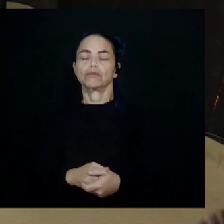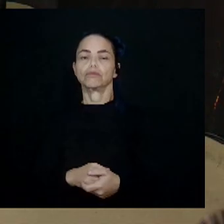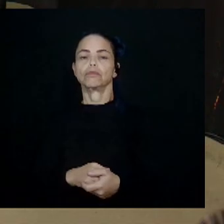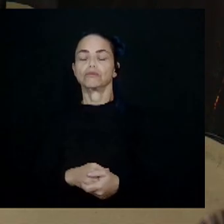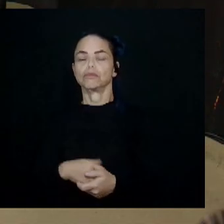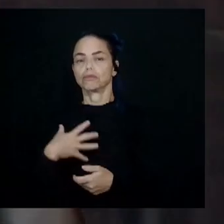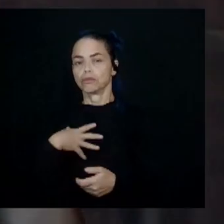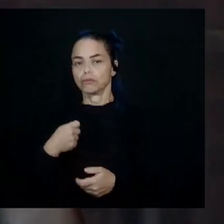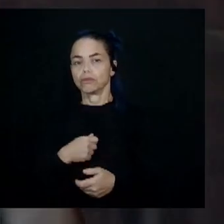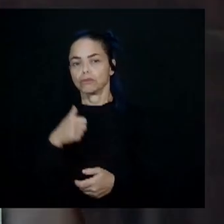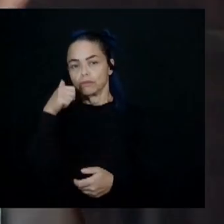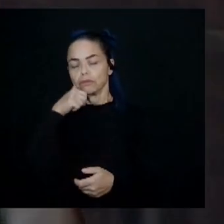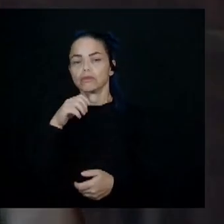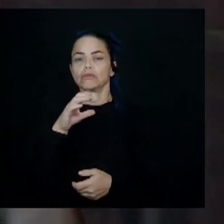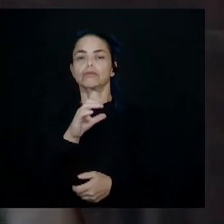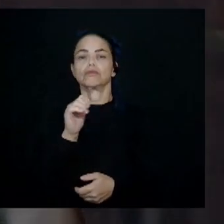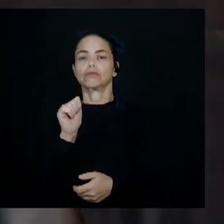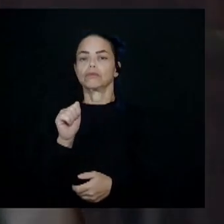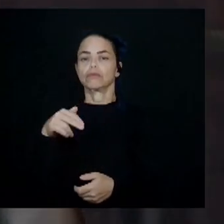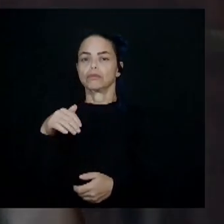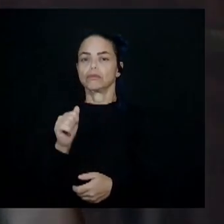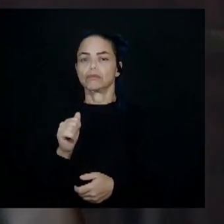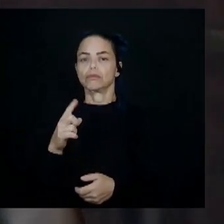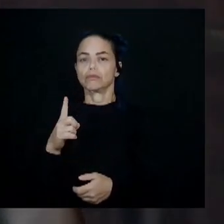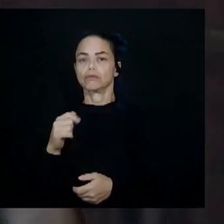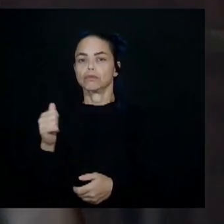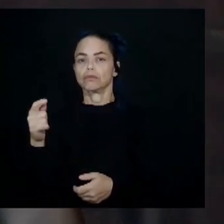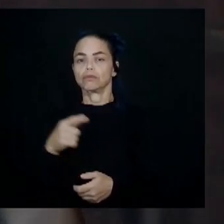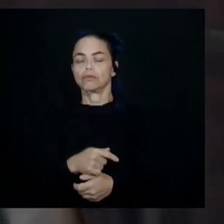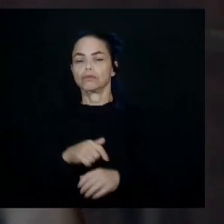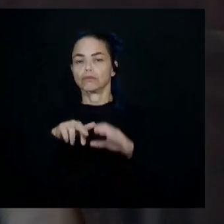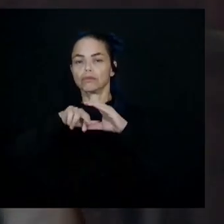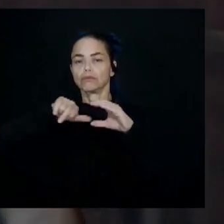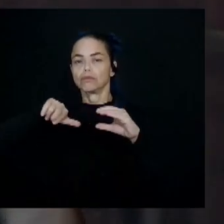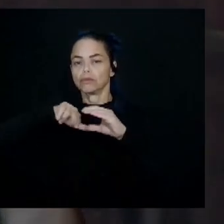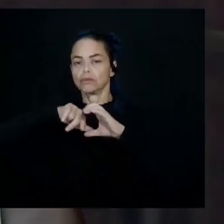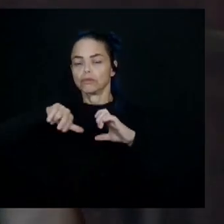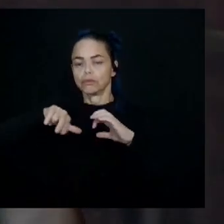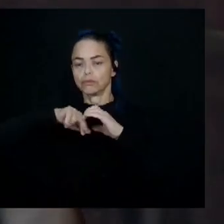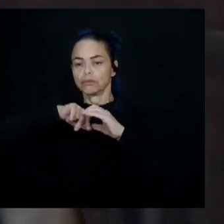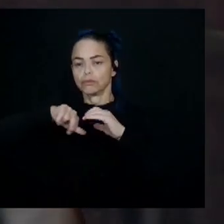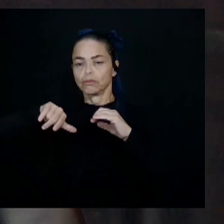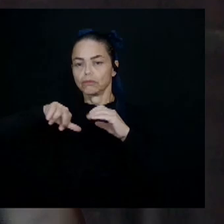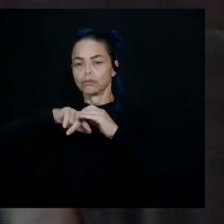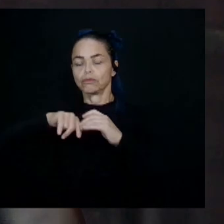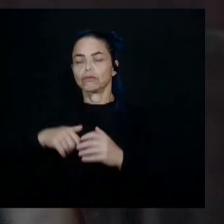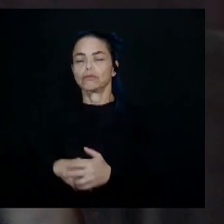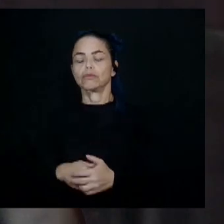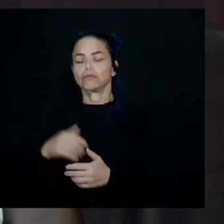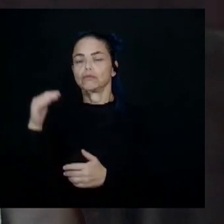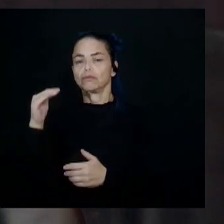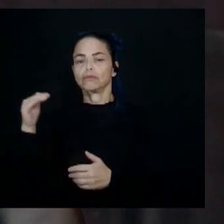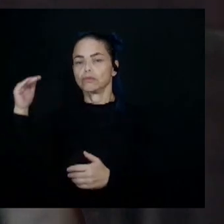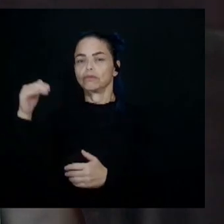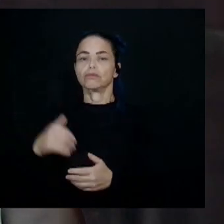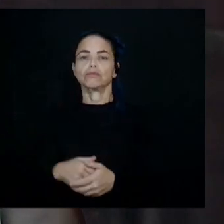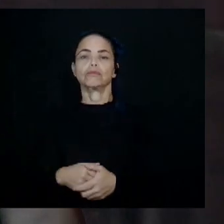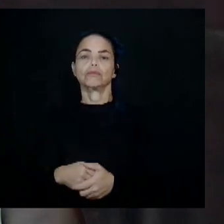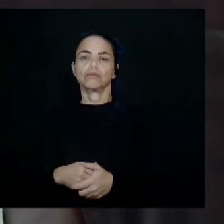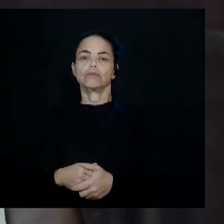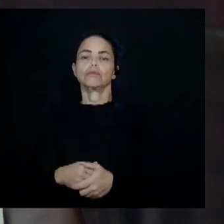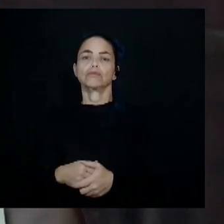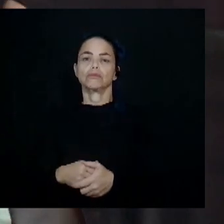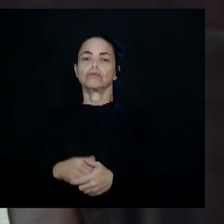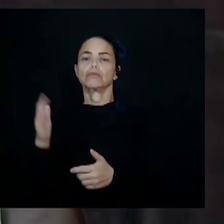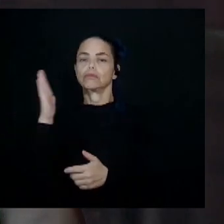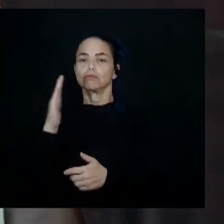Canadá, com algumas situações de neurodivergência também, adulta já, super funcional, e ela vem para o Brasil uma vez